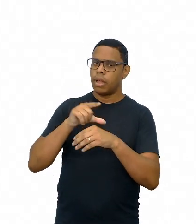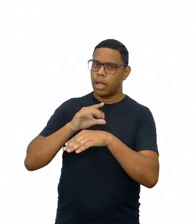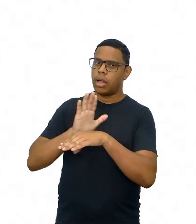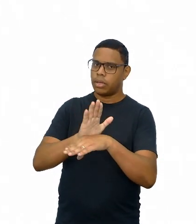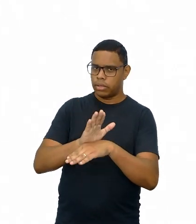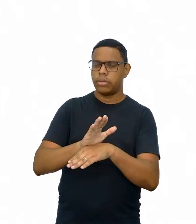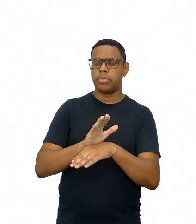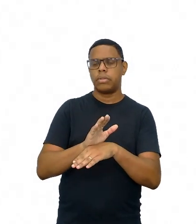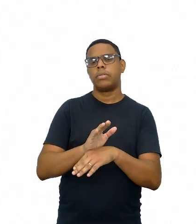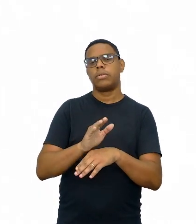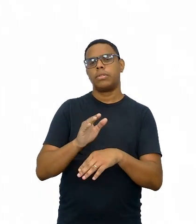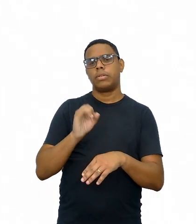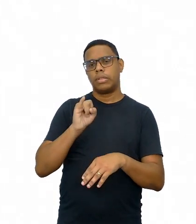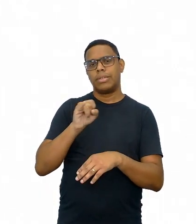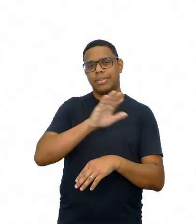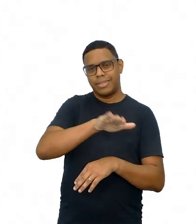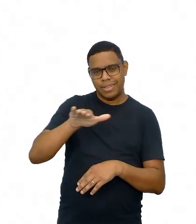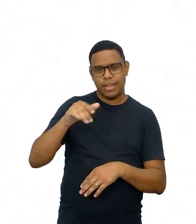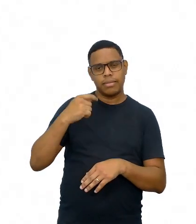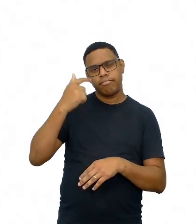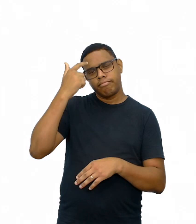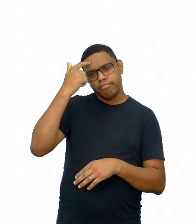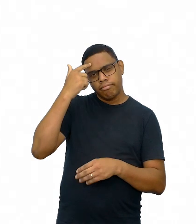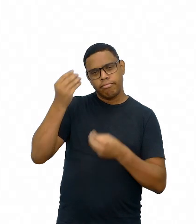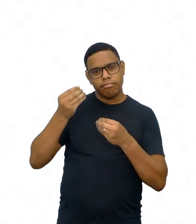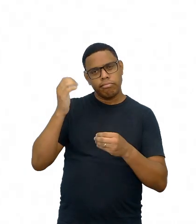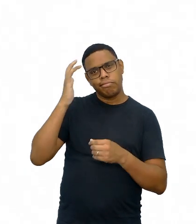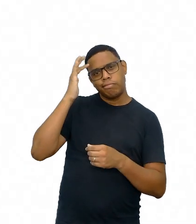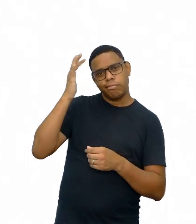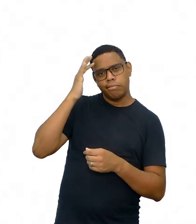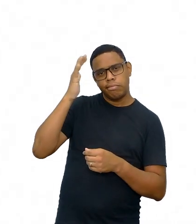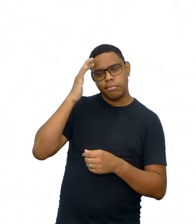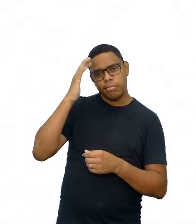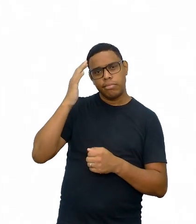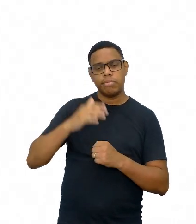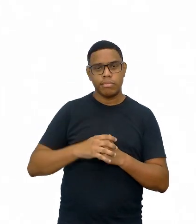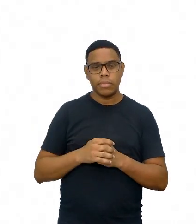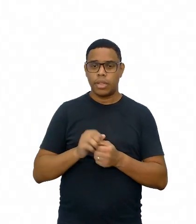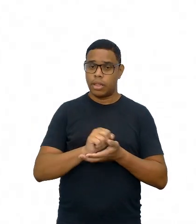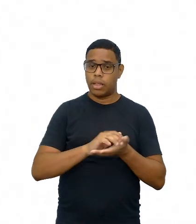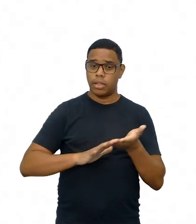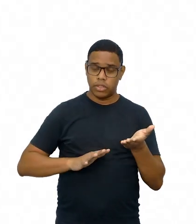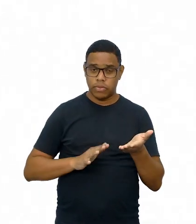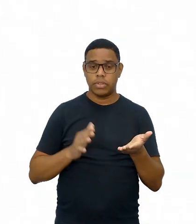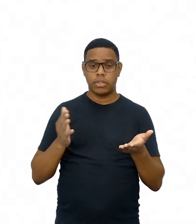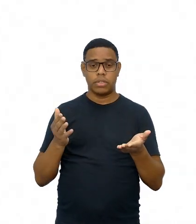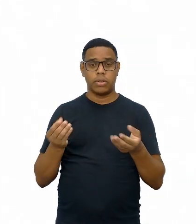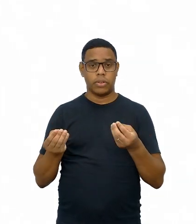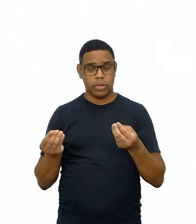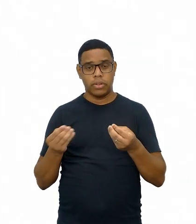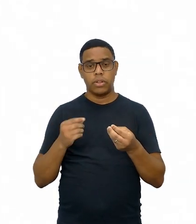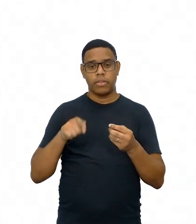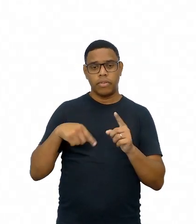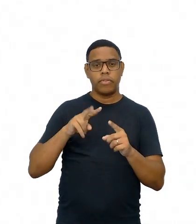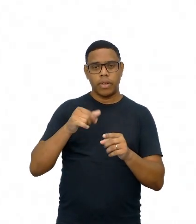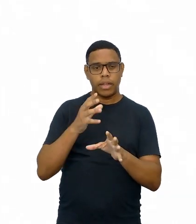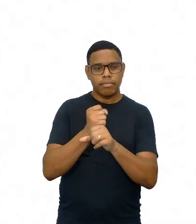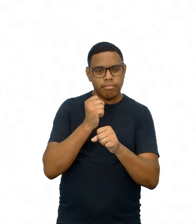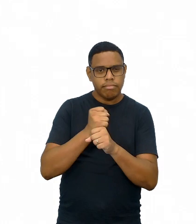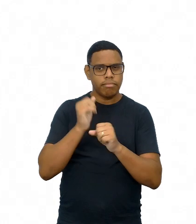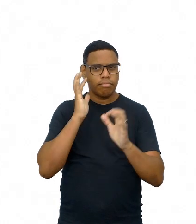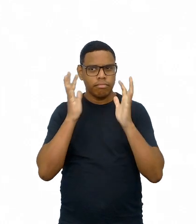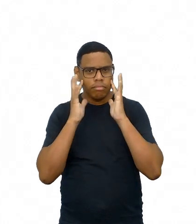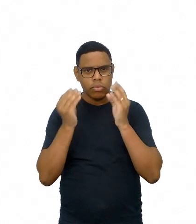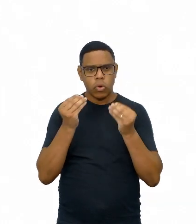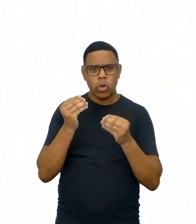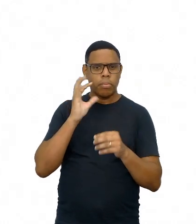presente ali quando as crianças forem realizar, né, a atividade, onde eles vão encontrar a solução